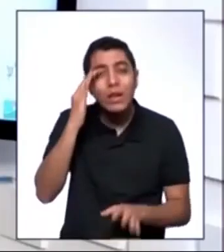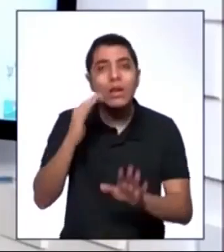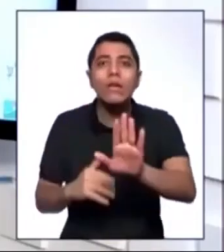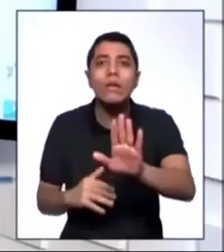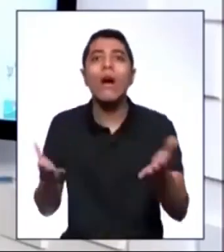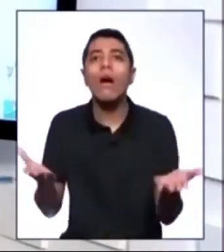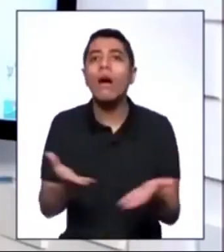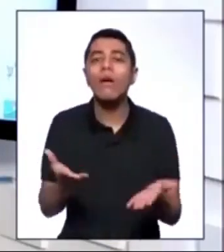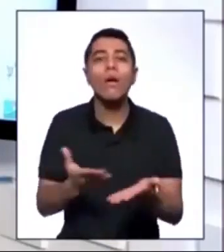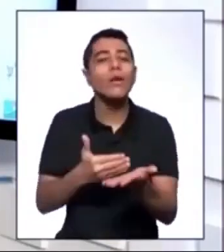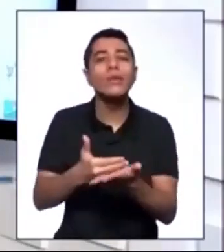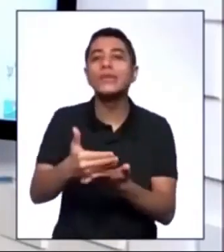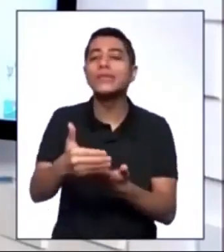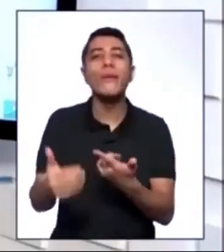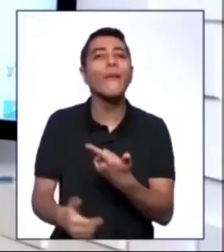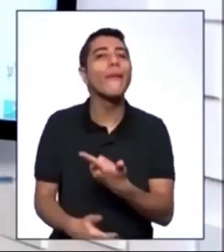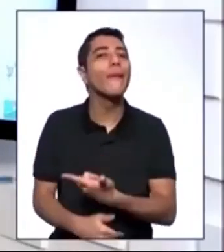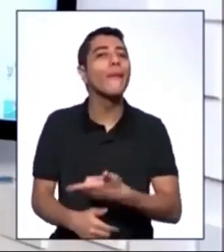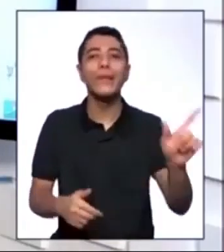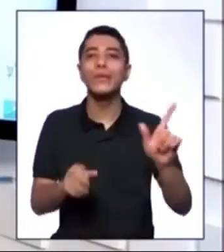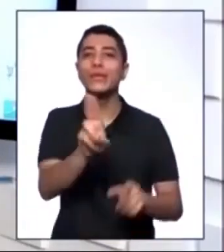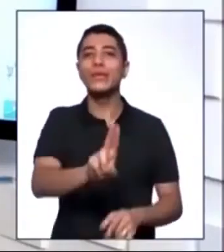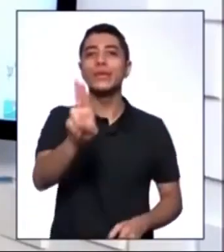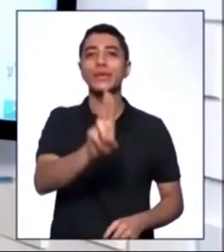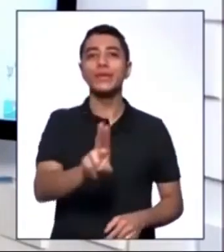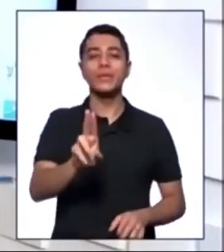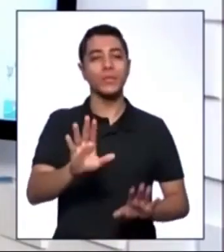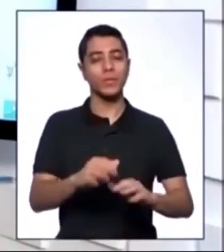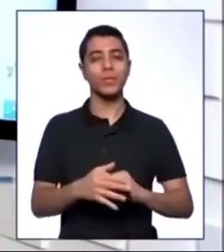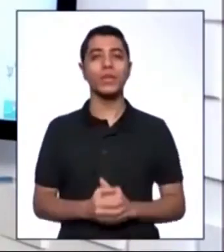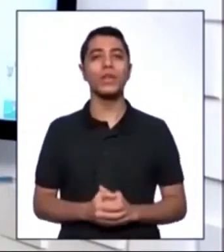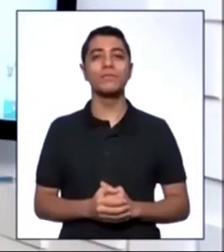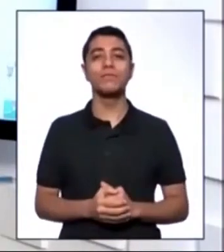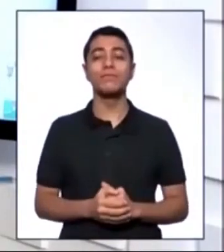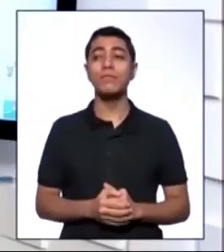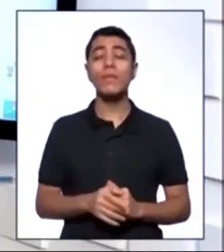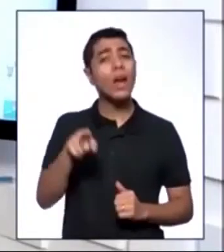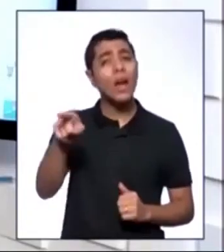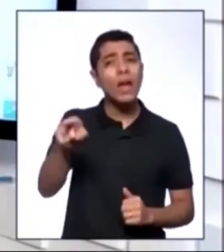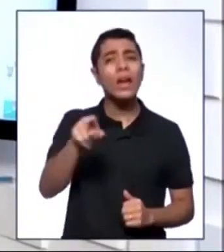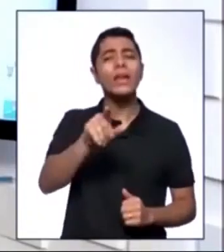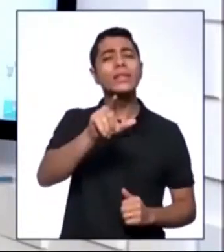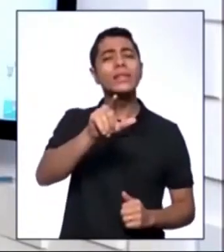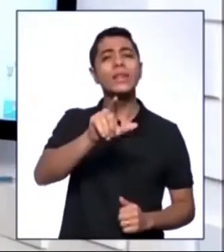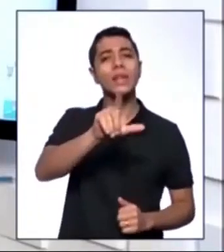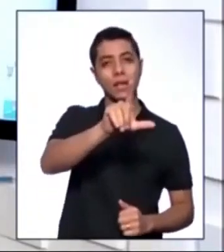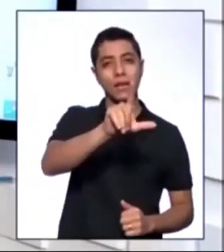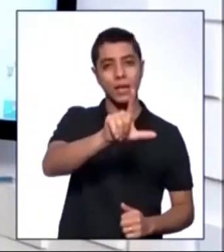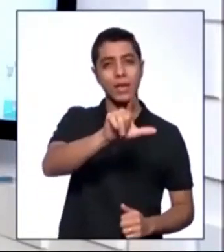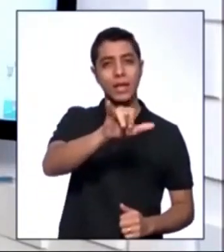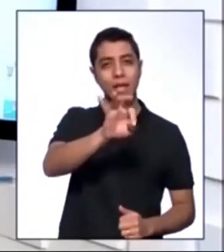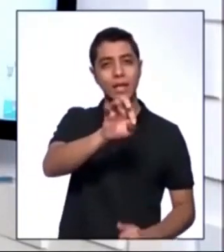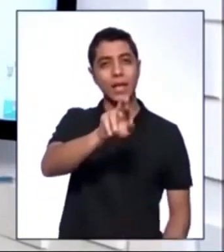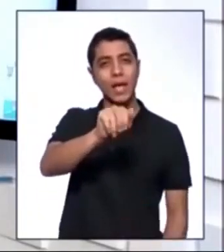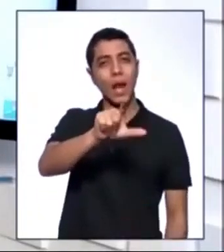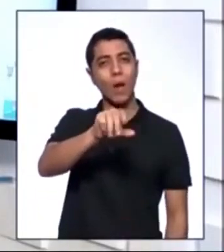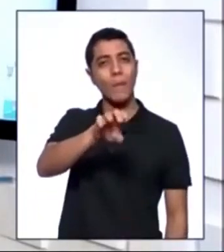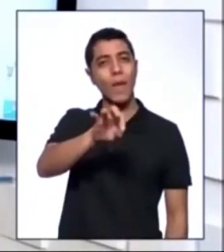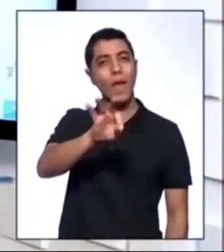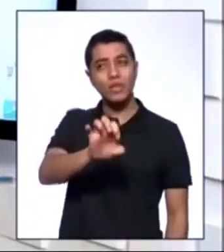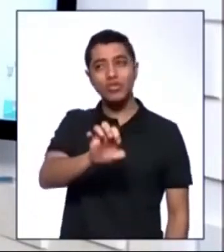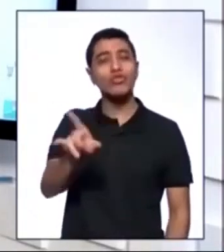Né? Ele estava assim, ó, literalmente aborrecido. Parece que esse literalmente ganhou um efeito de força, tava